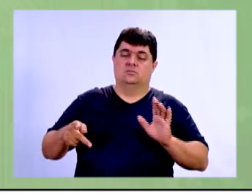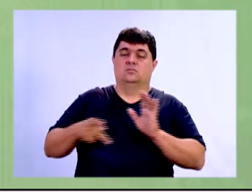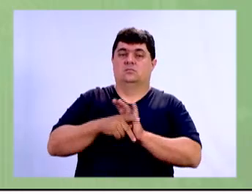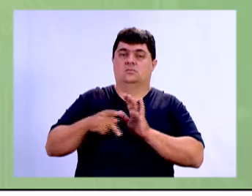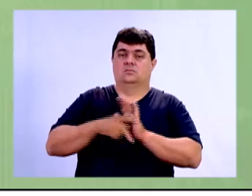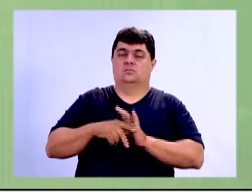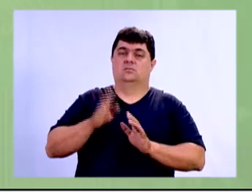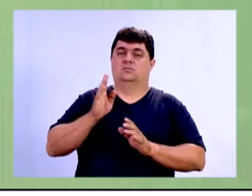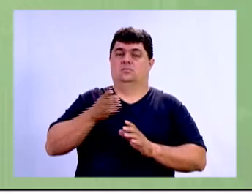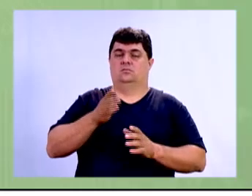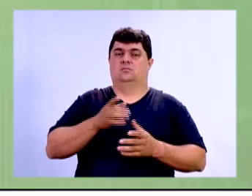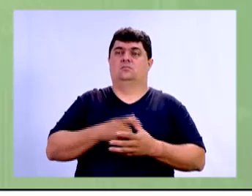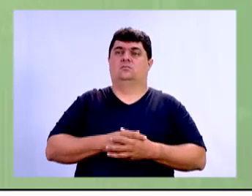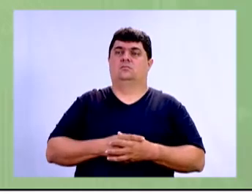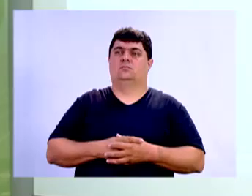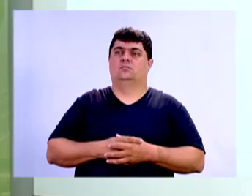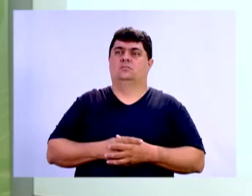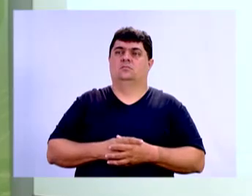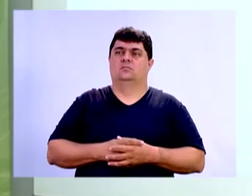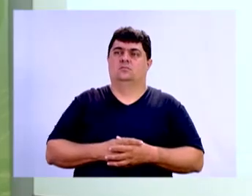essas informações. Né?